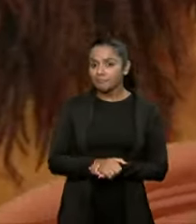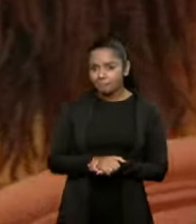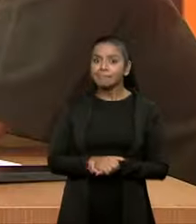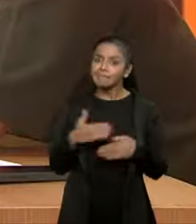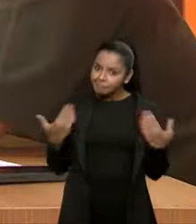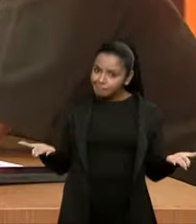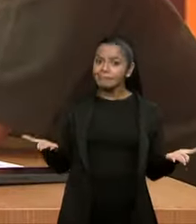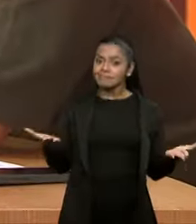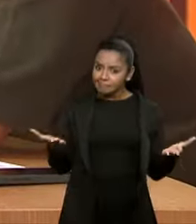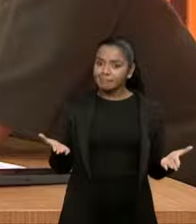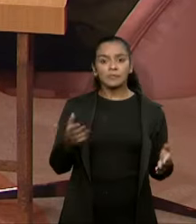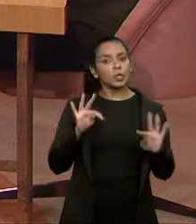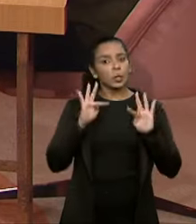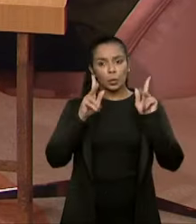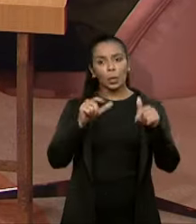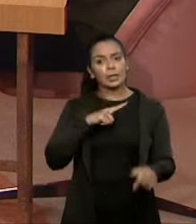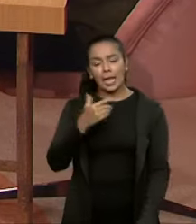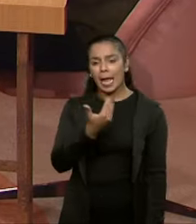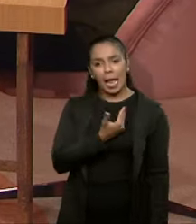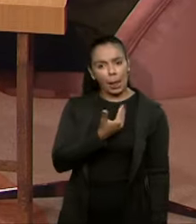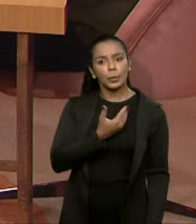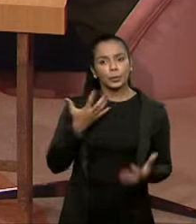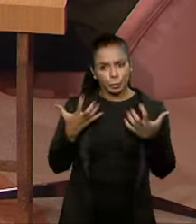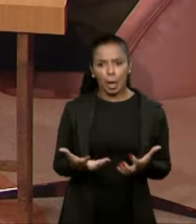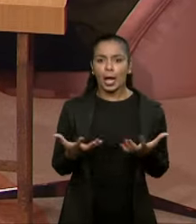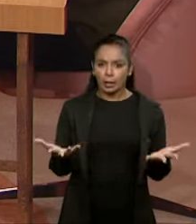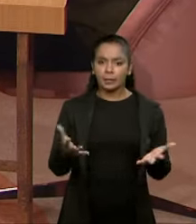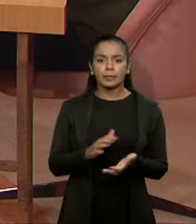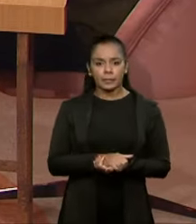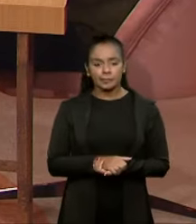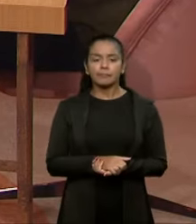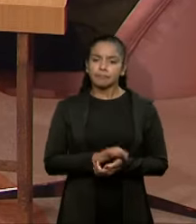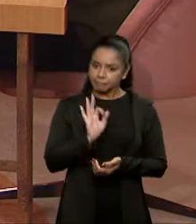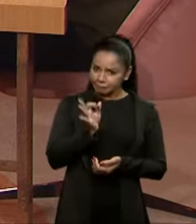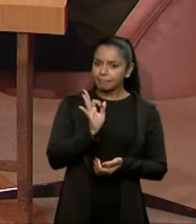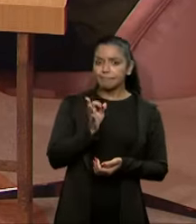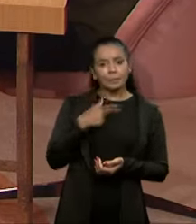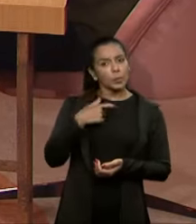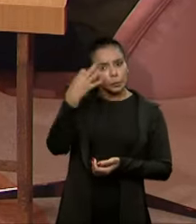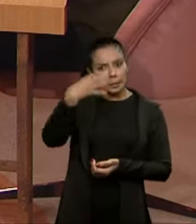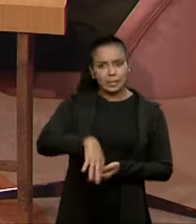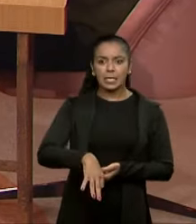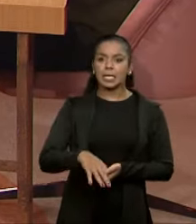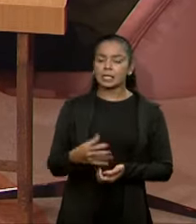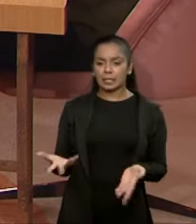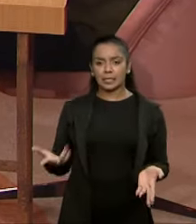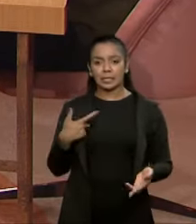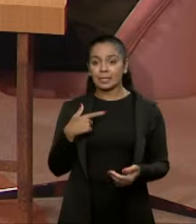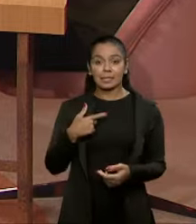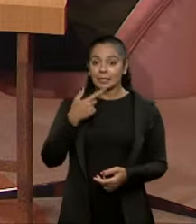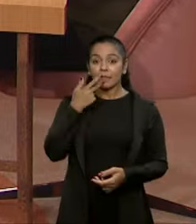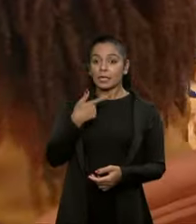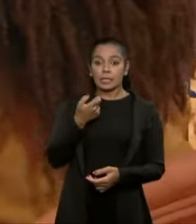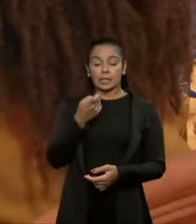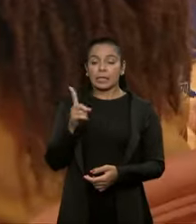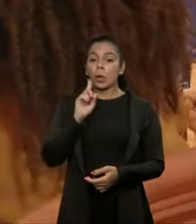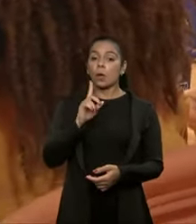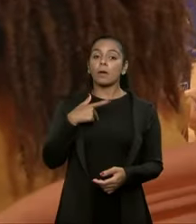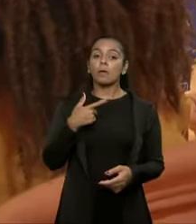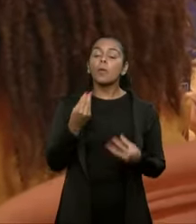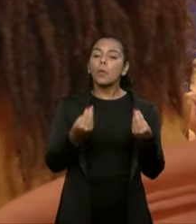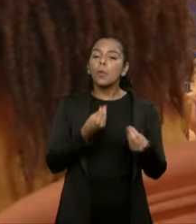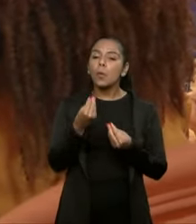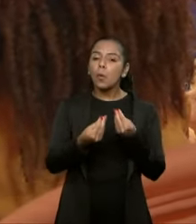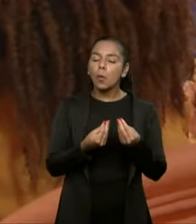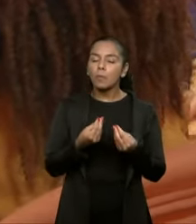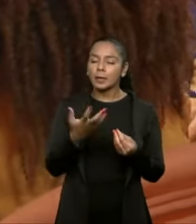aquela pessoa que não tem um amigo chato. Se você com não certeza. É amigo, talvez você seja. Você com certeza. Gente. Tá em negação esse agora, período. Agora, como é que você envolve?